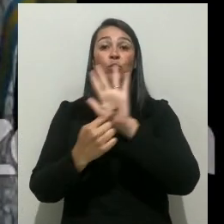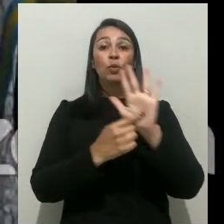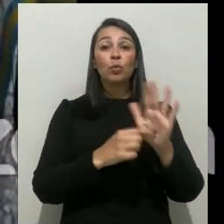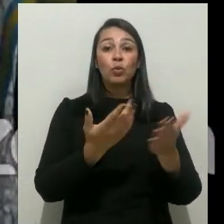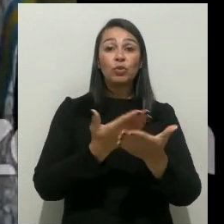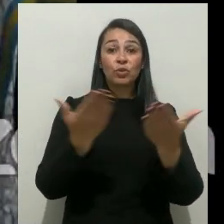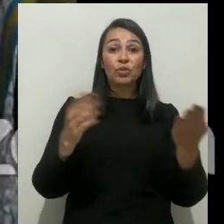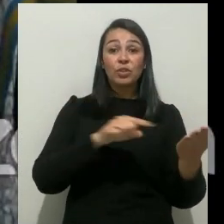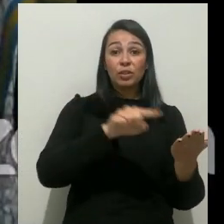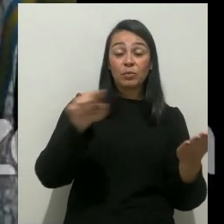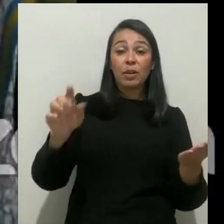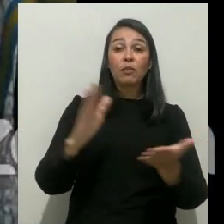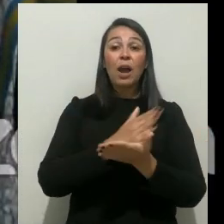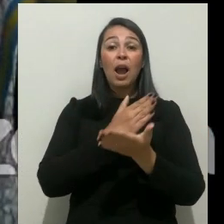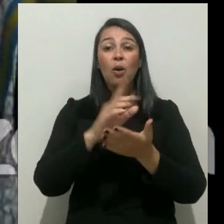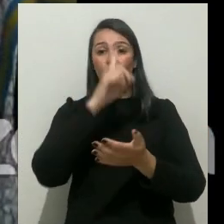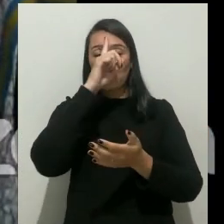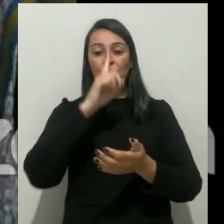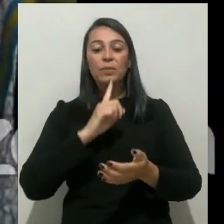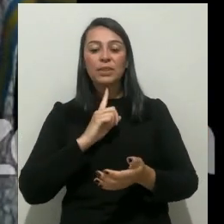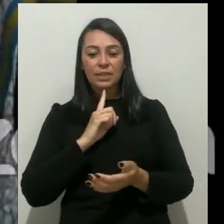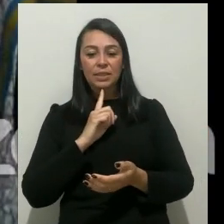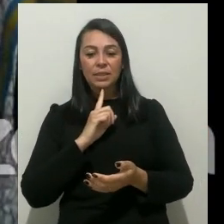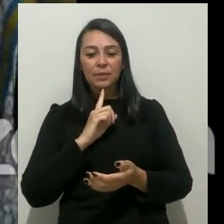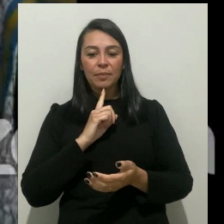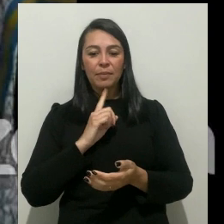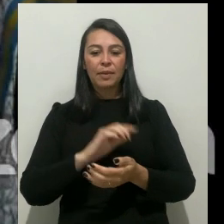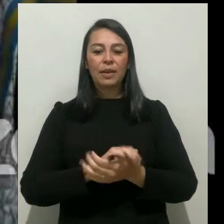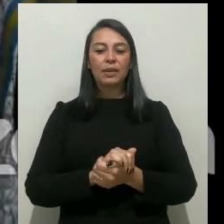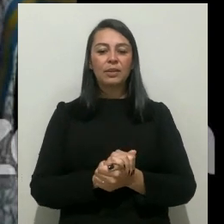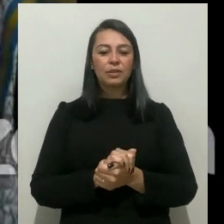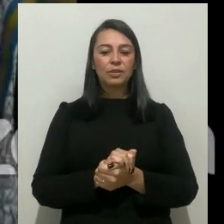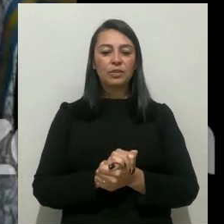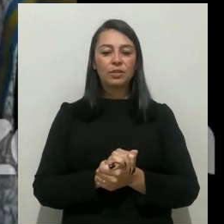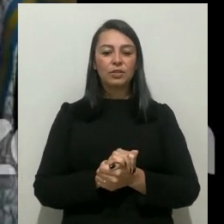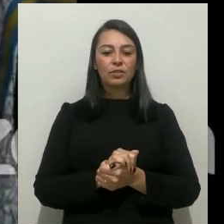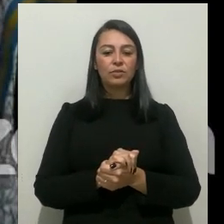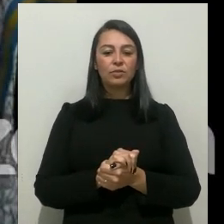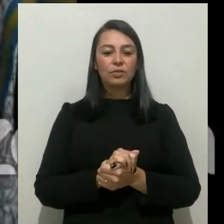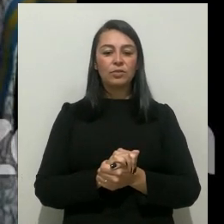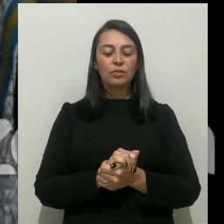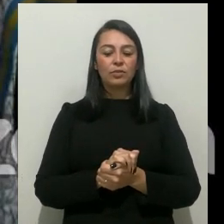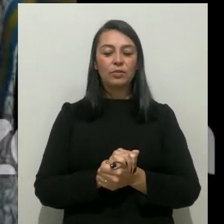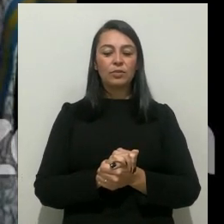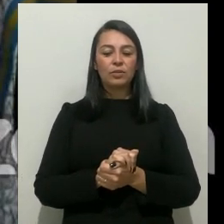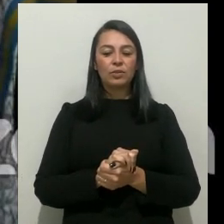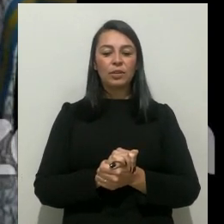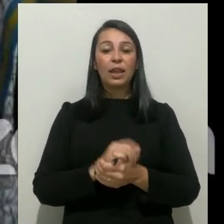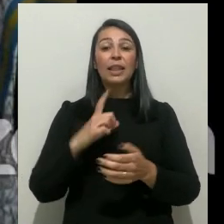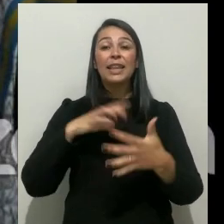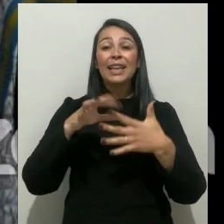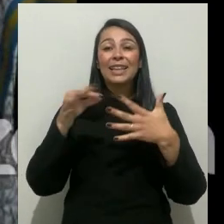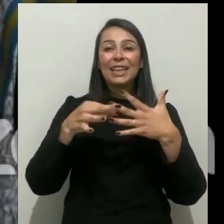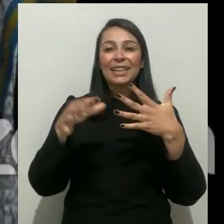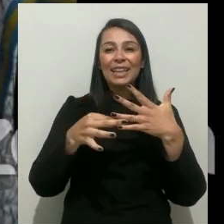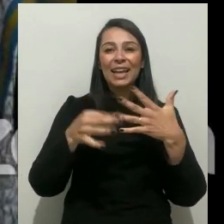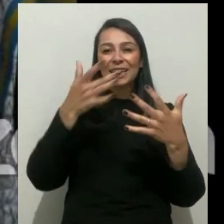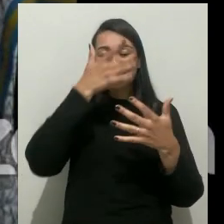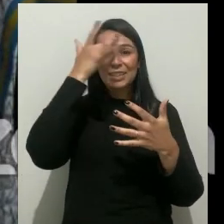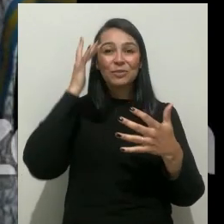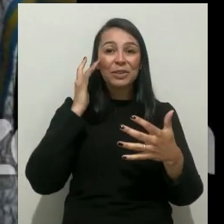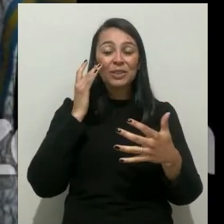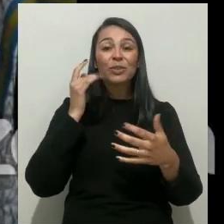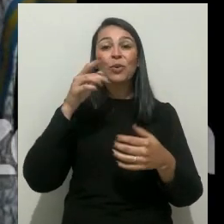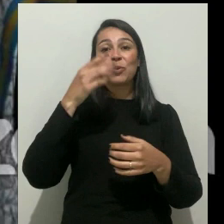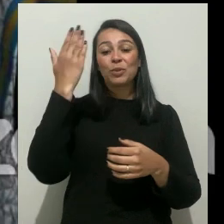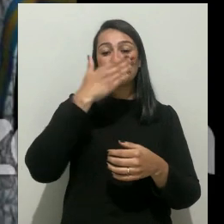aqui algumas imagens que a gente conhece o Cristo muito bem, né? Mas tem detalhes que a gente não vê, né? Por exemplo,